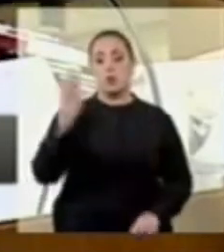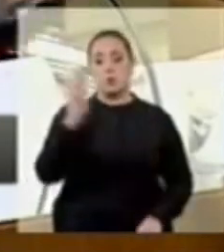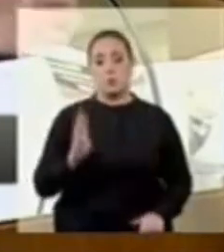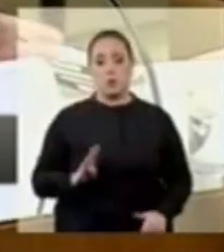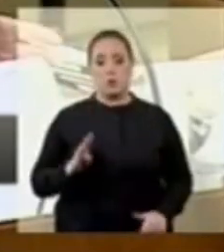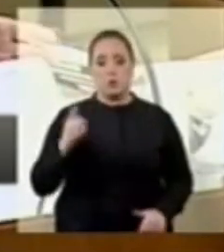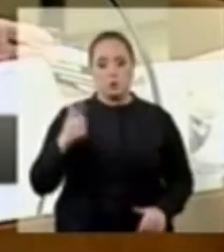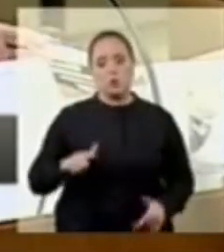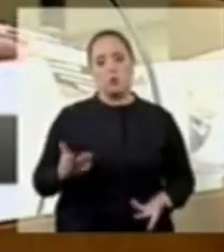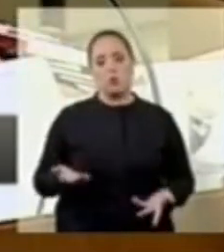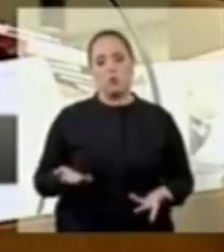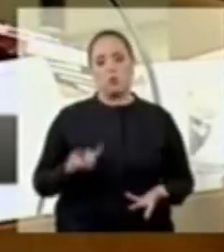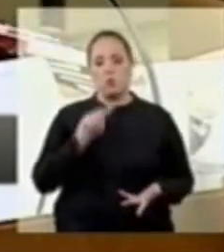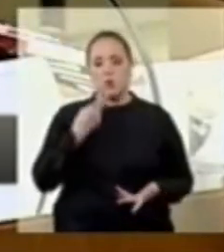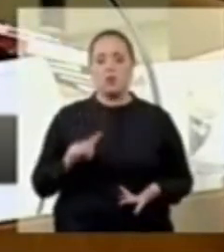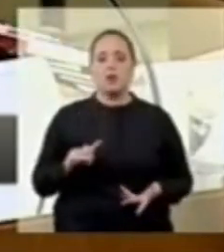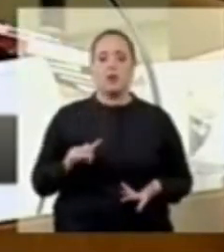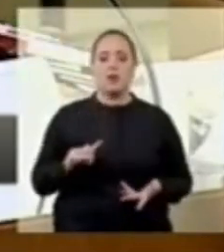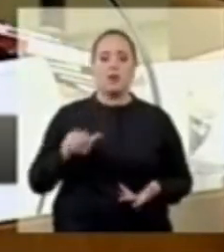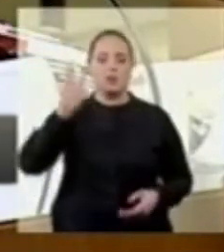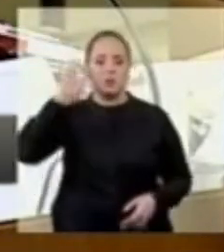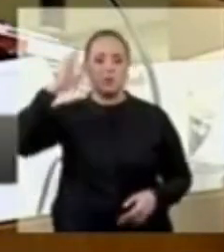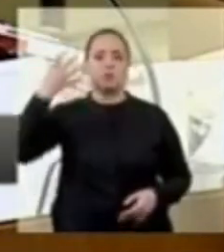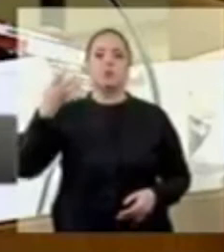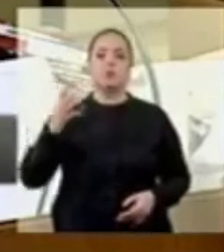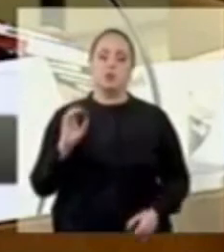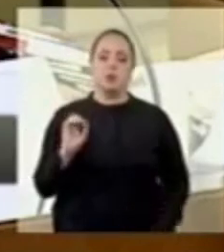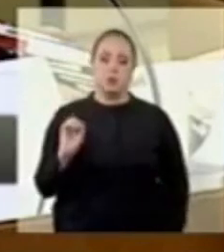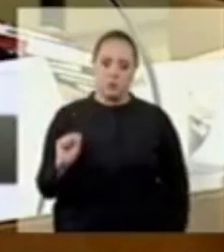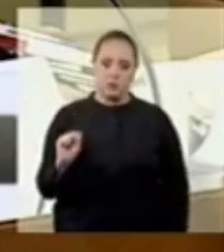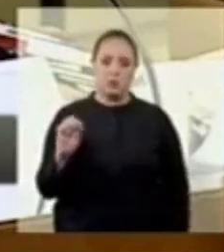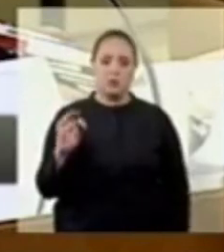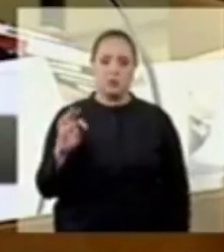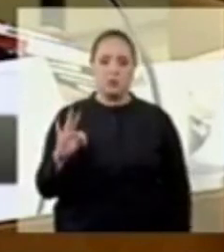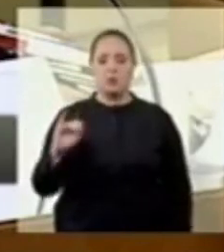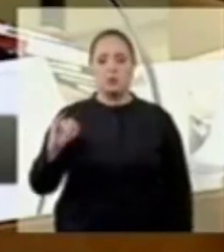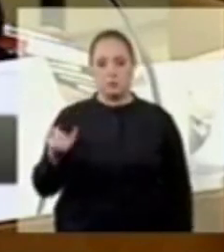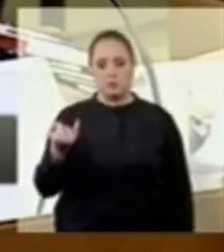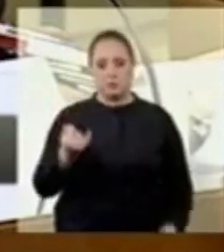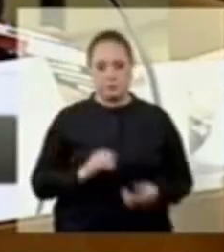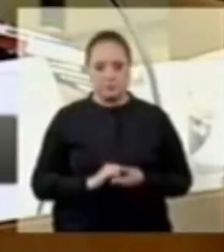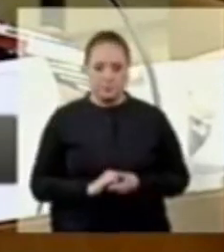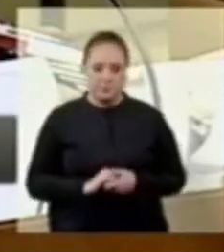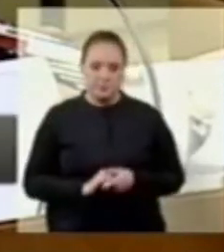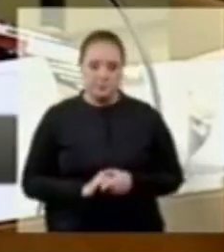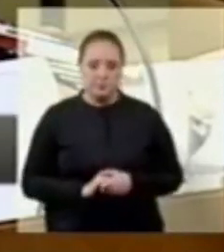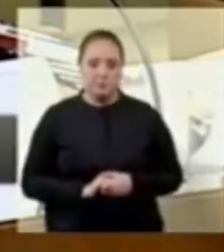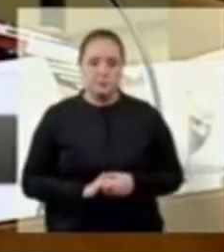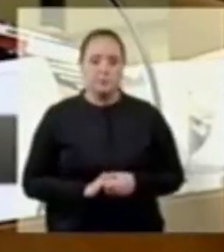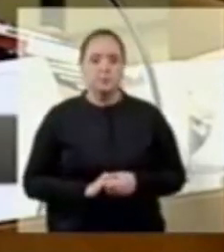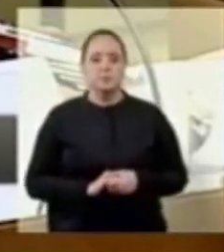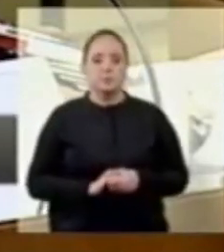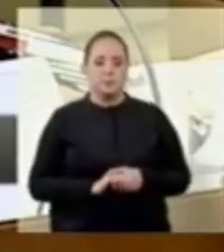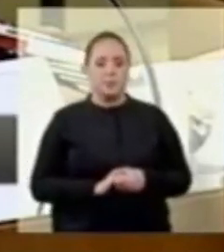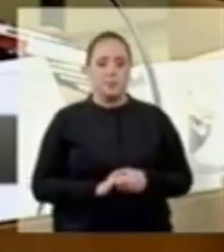de novo a confirmar o acerto da decisão do superior tribunal de justiça na ocasião